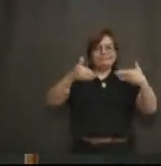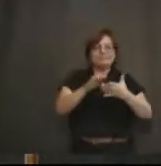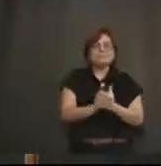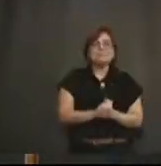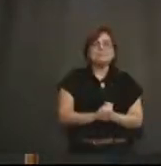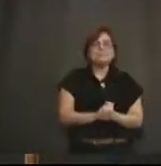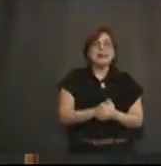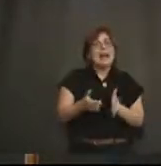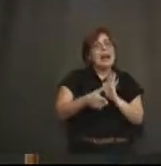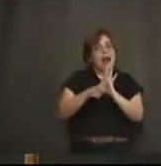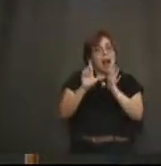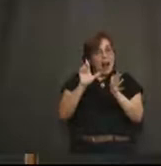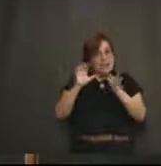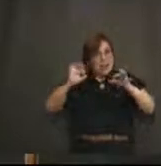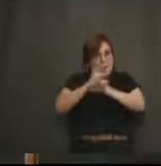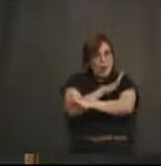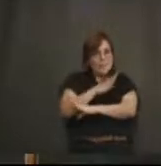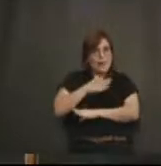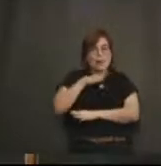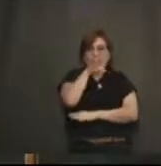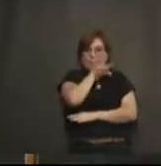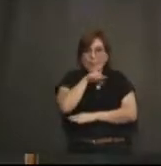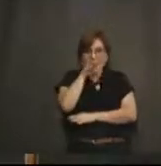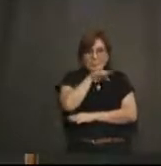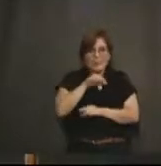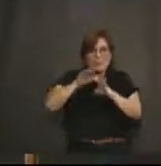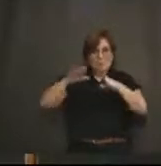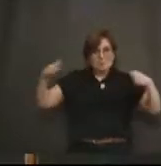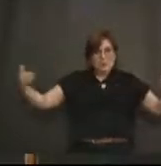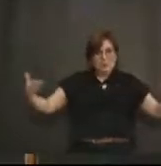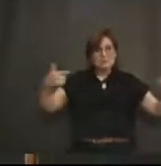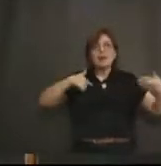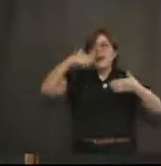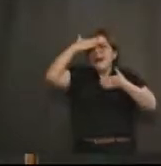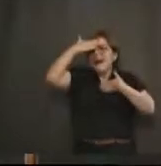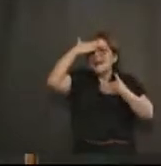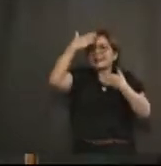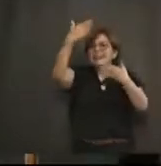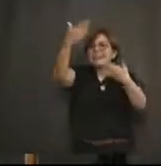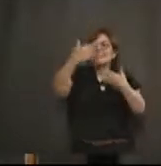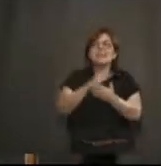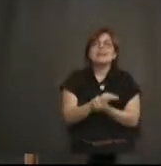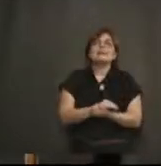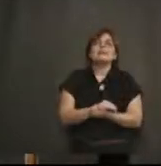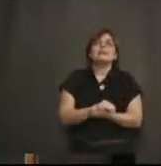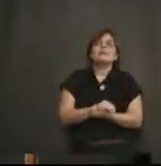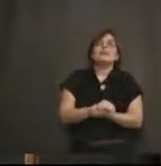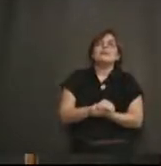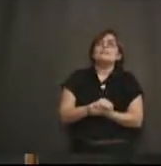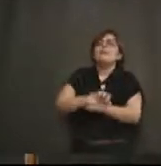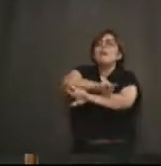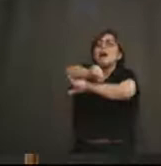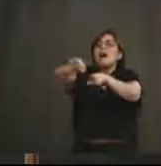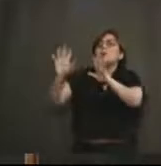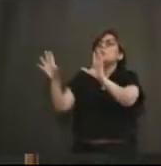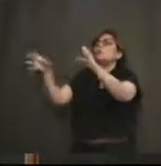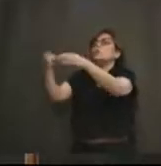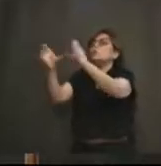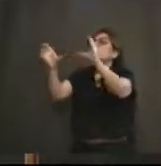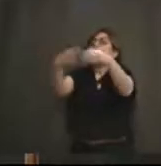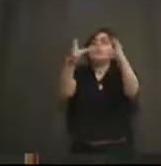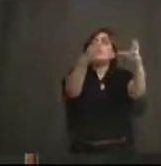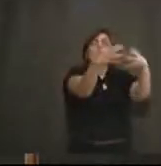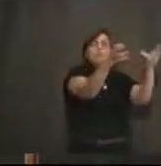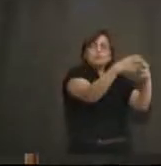Antes de encerrar minha fala, nesta mesa eu gostaria de agradecer fundações, unidades, subunidades, sem